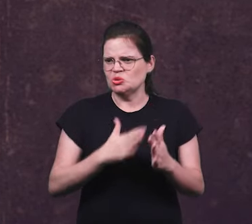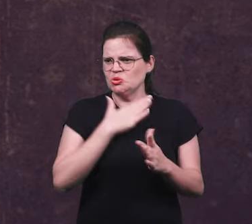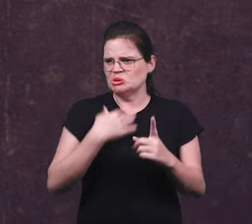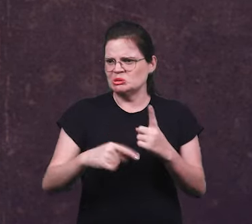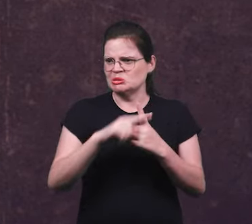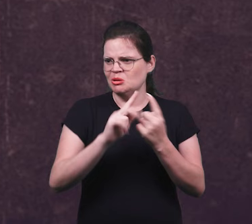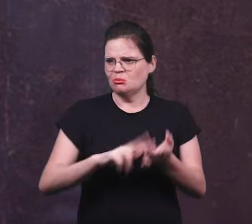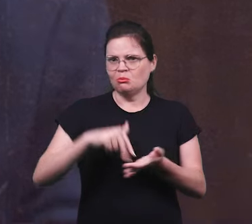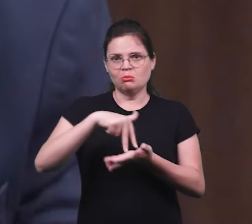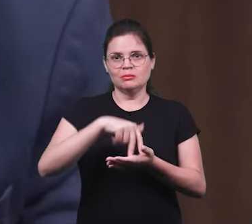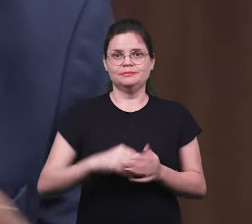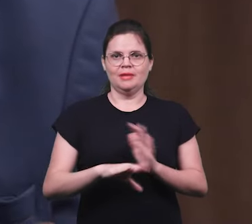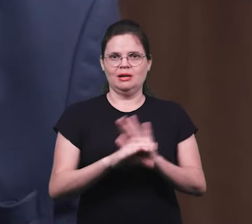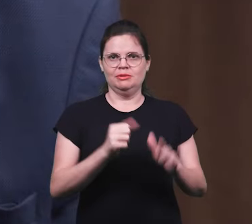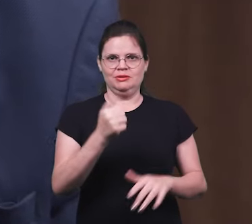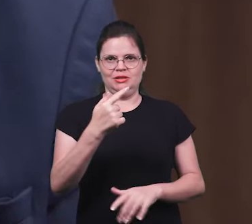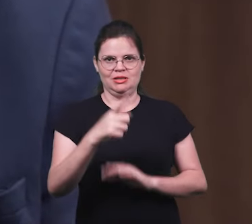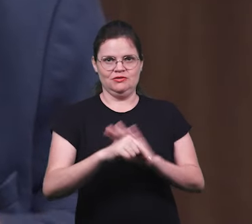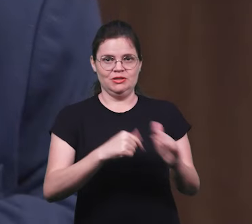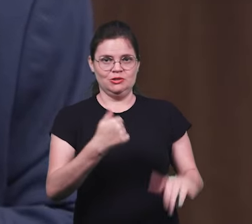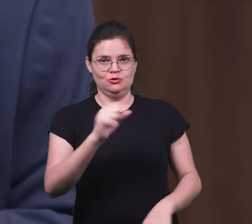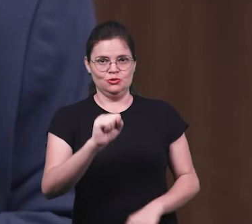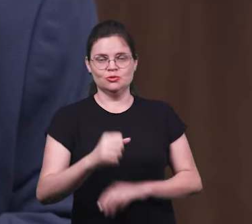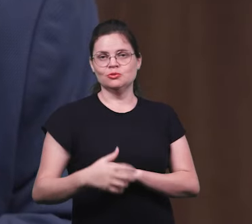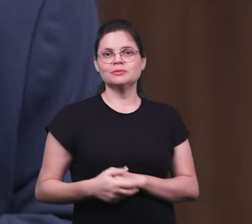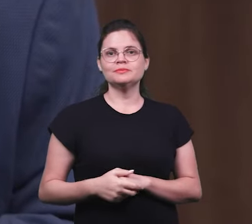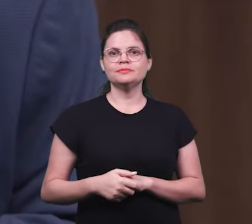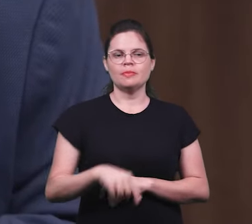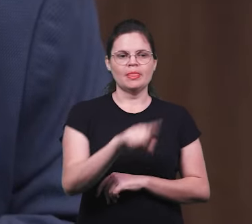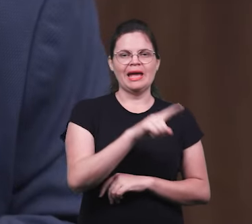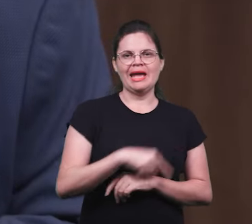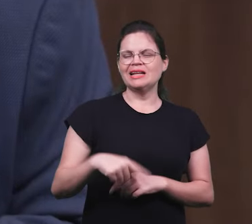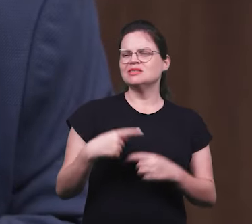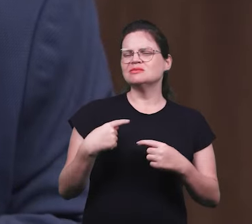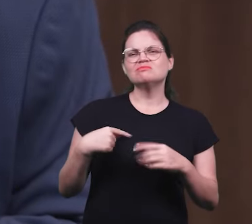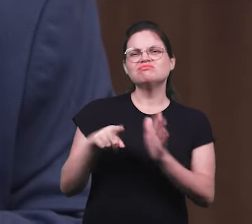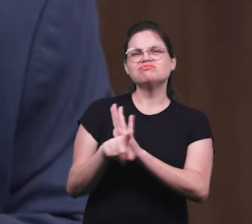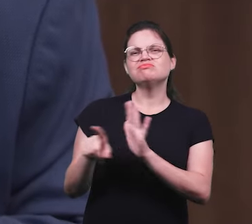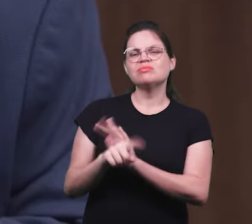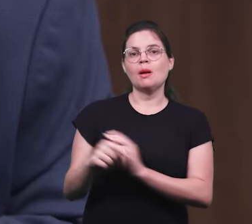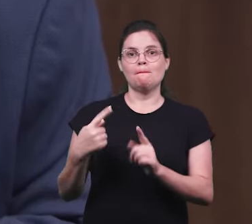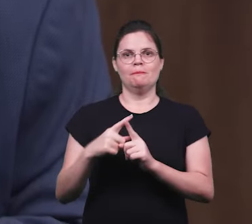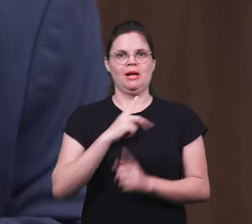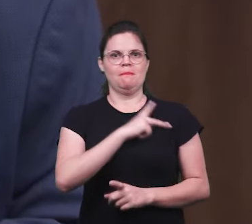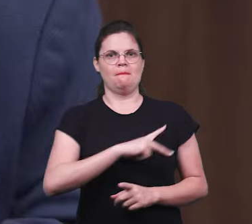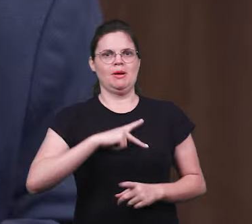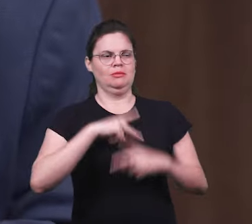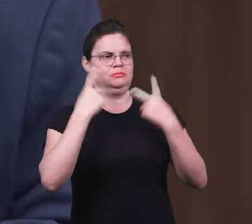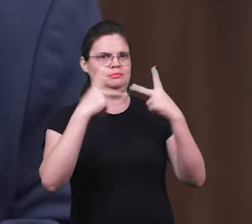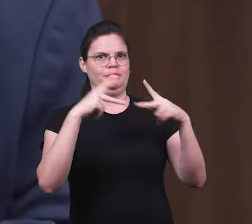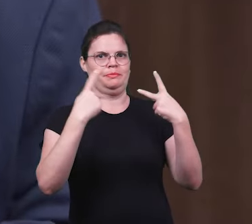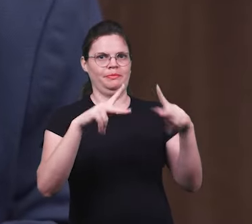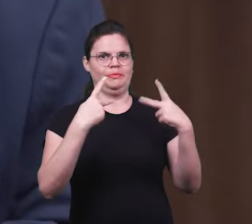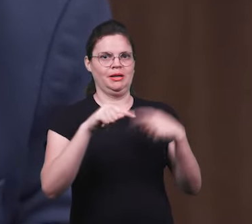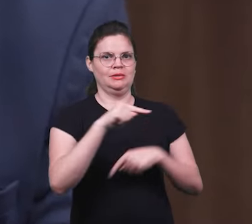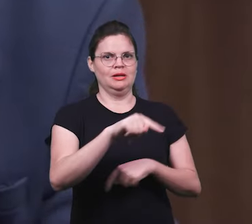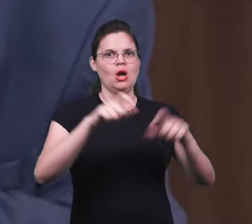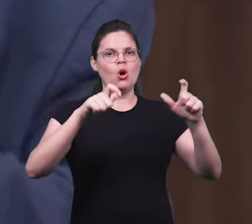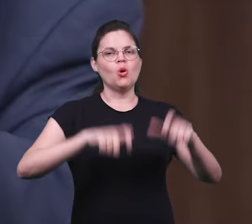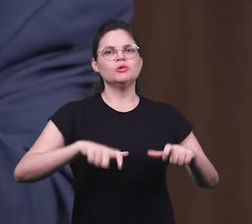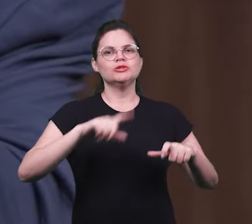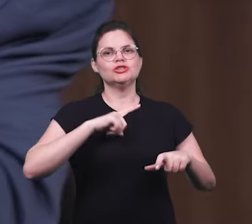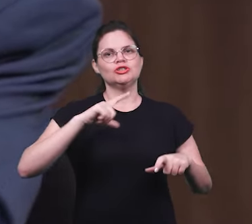ressurreição. Aqui, 17, 18, né? Então, eles queriam, Paulo pregando no Areópago ali, onde estavam